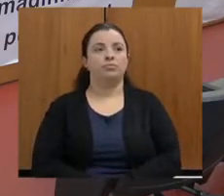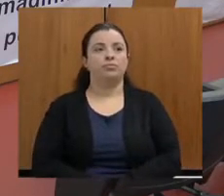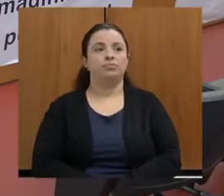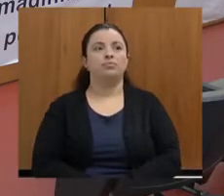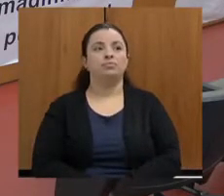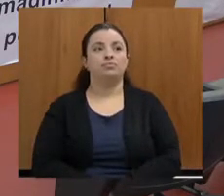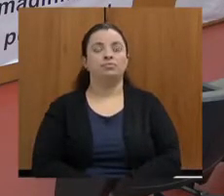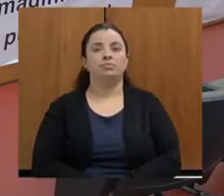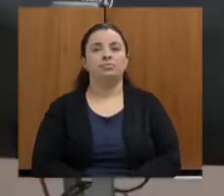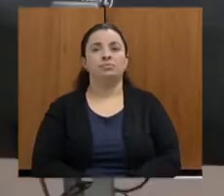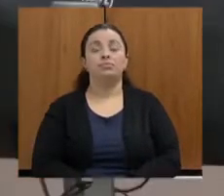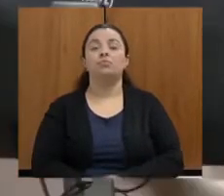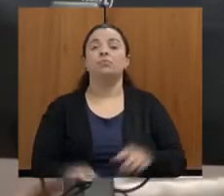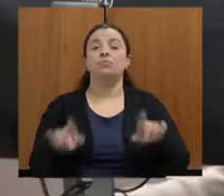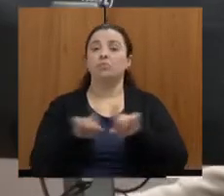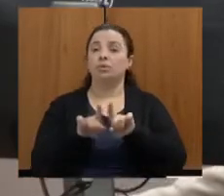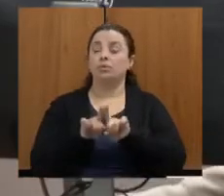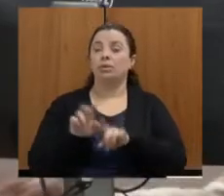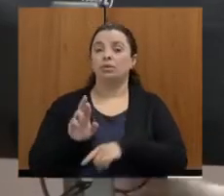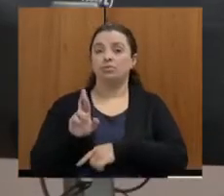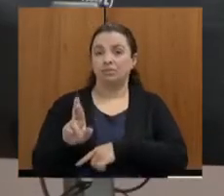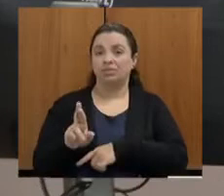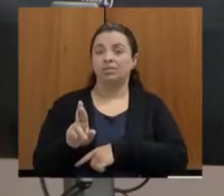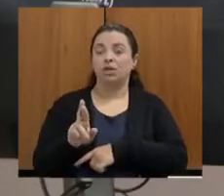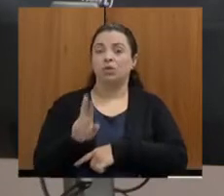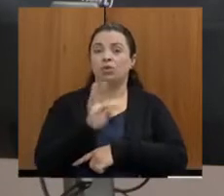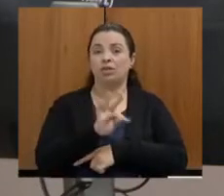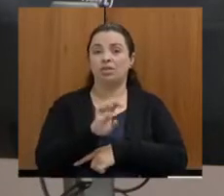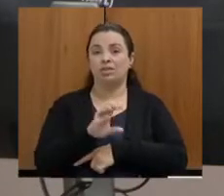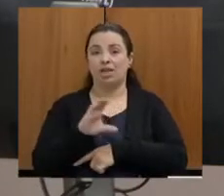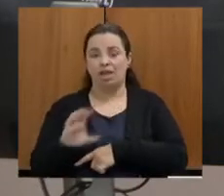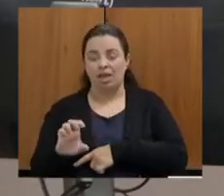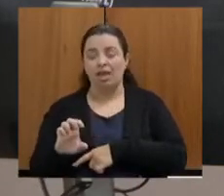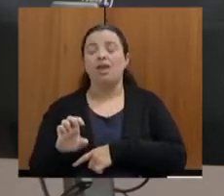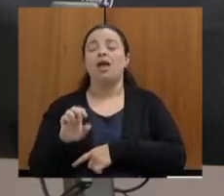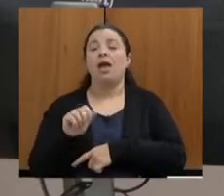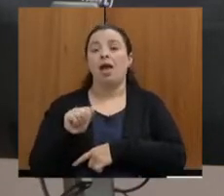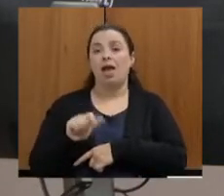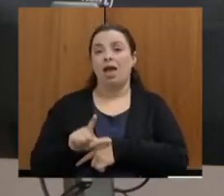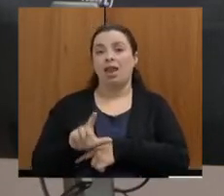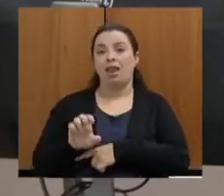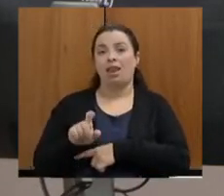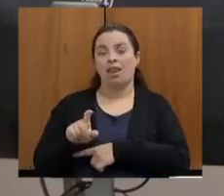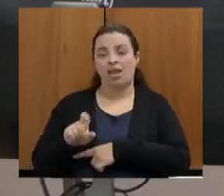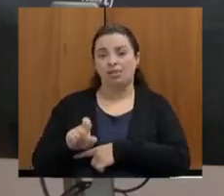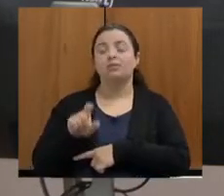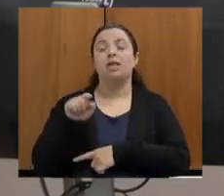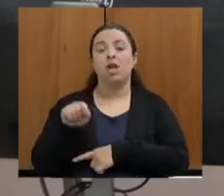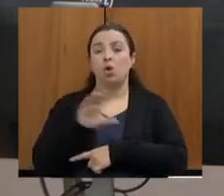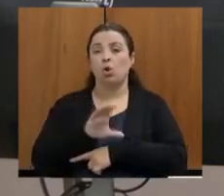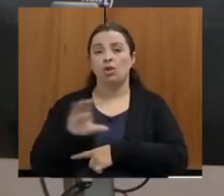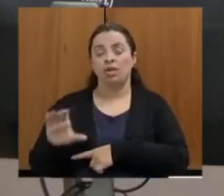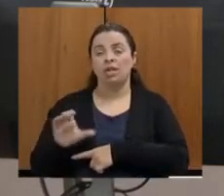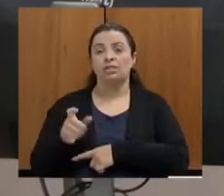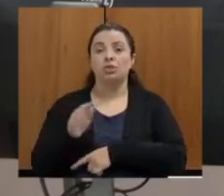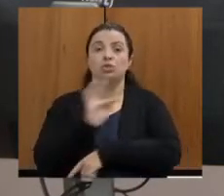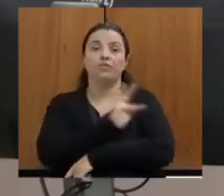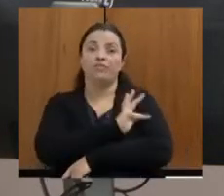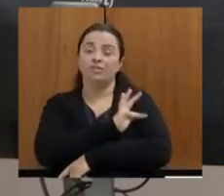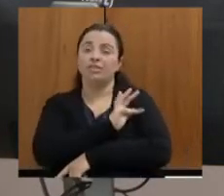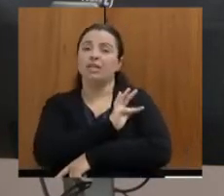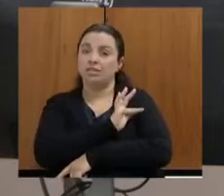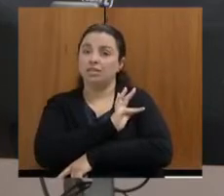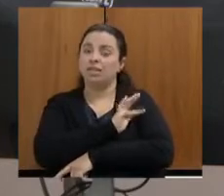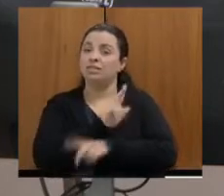e também representando o Tribunal de Contas Alex Lopes de Freitas coordenador de fiscalização integrada dos